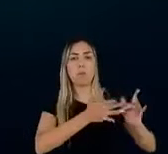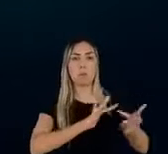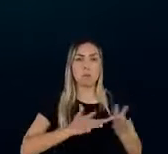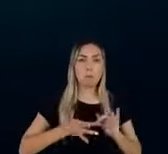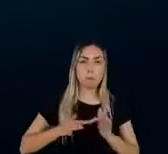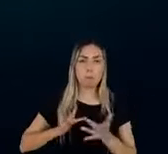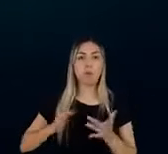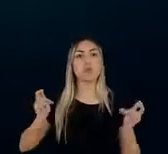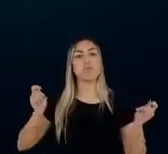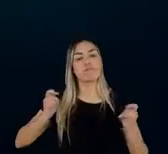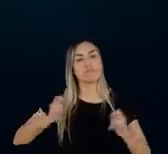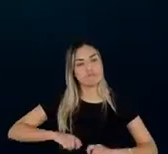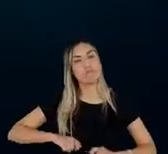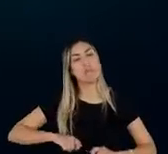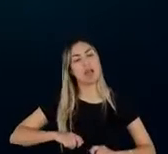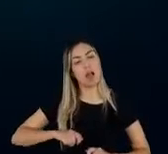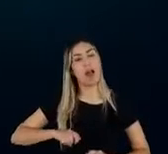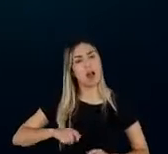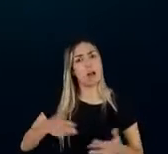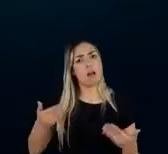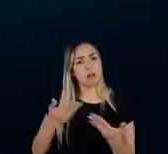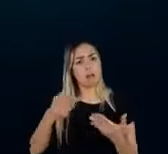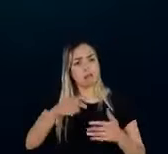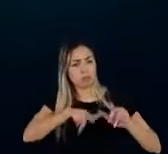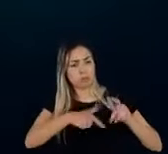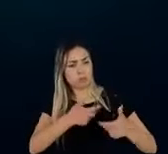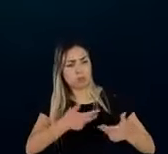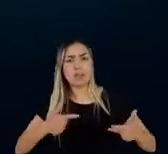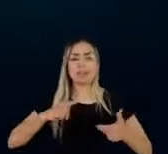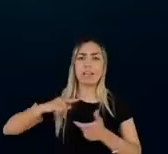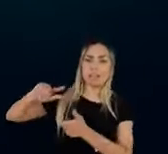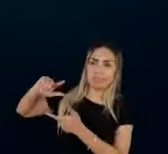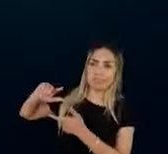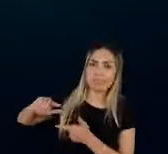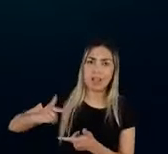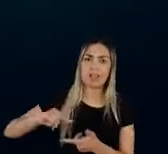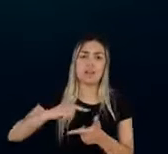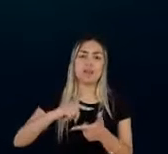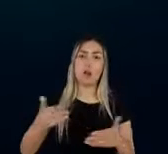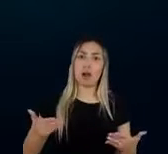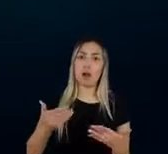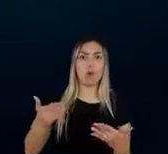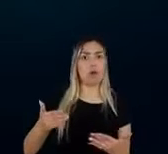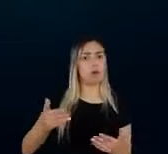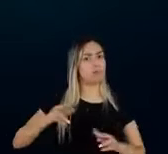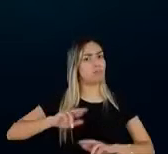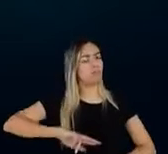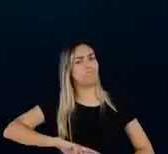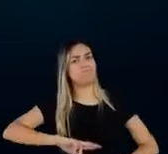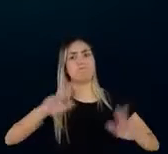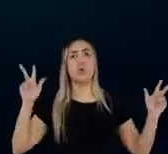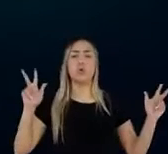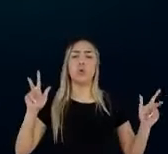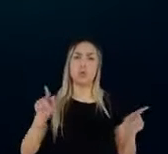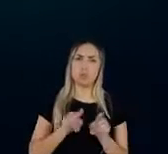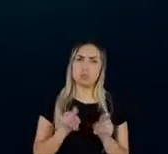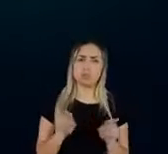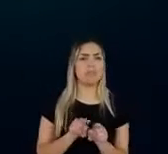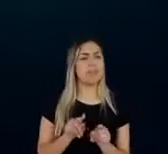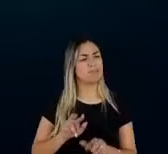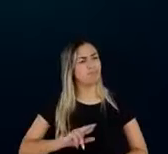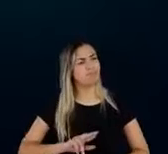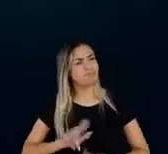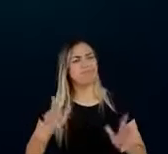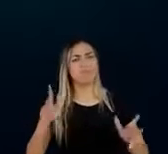utilidade para objeto inclusive tradicionais e essa nova camada também muda o jogo é outro game é outra coisa também